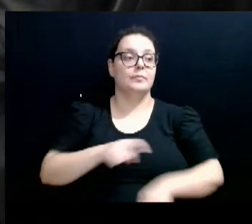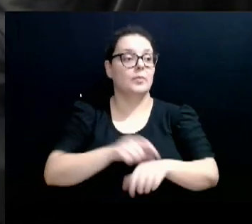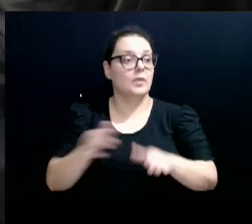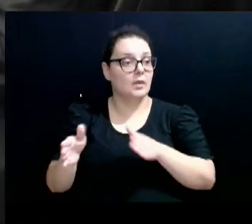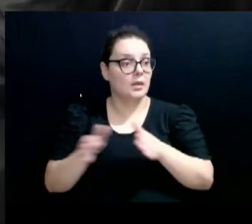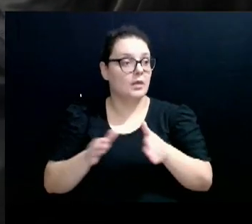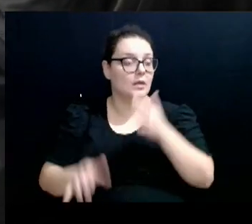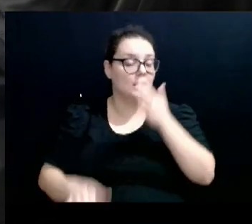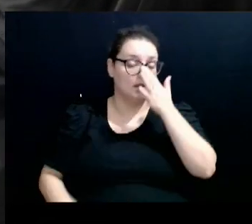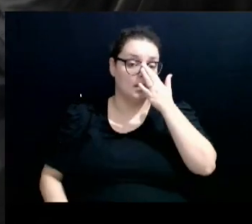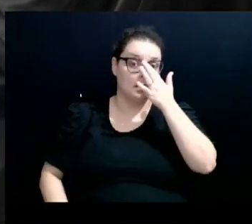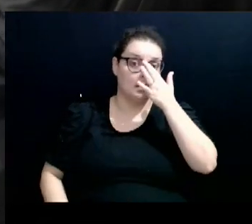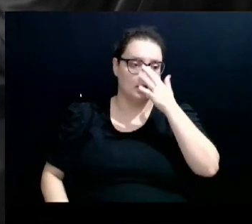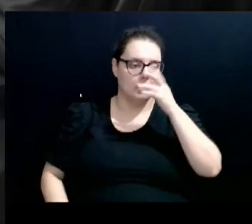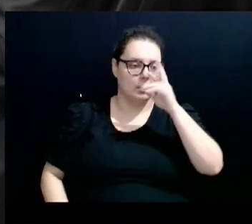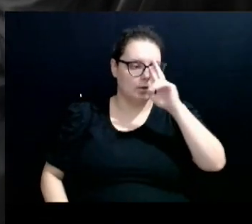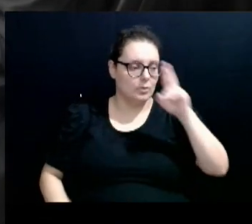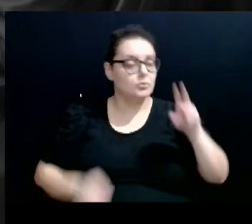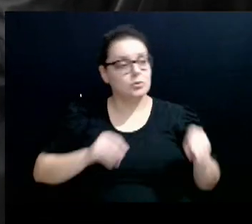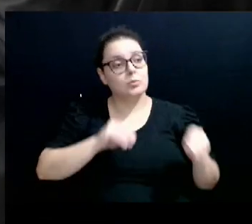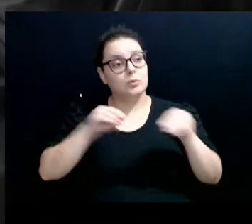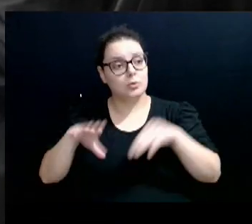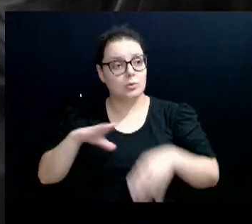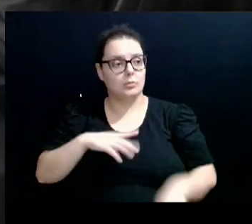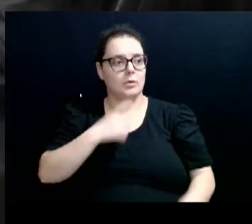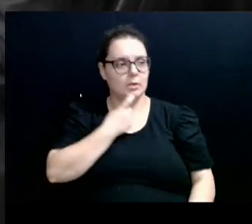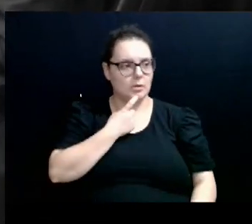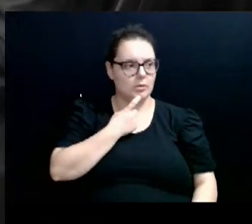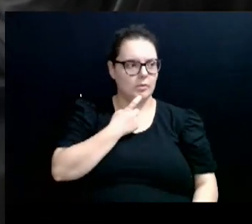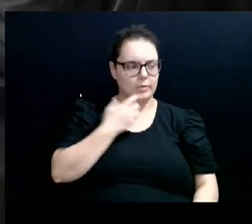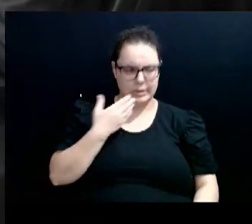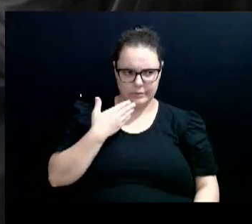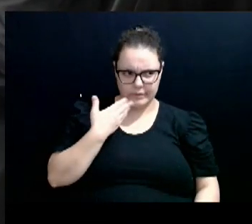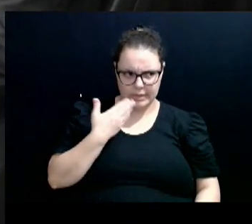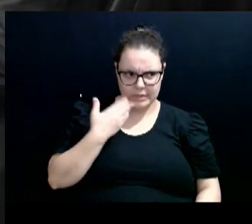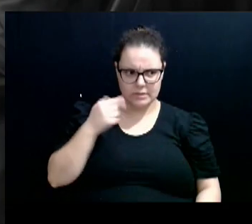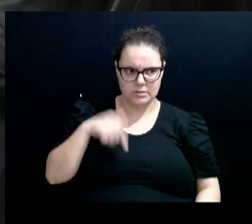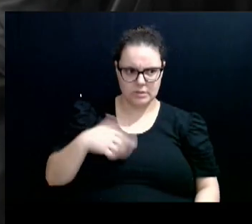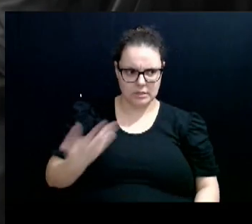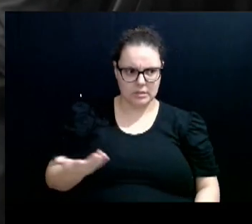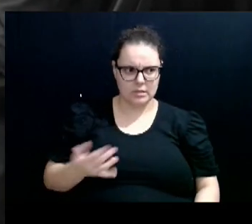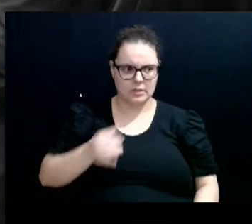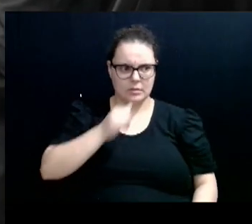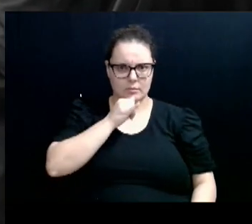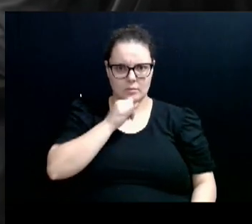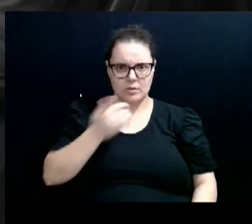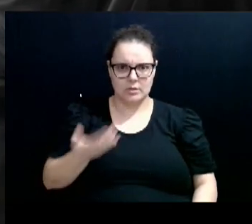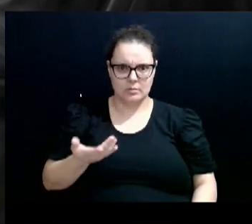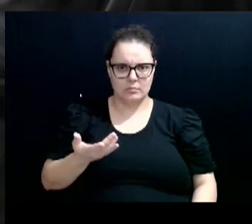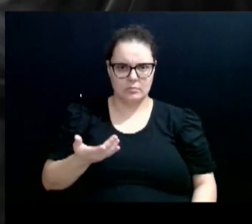para Campinas... Foi fácil aqui? Foi, por exemplo, o senhor ainda era do PSDB e naquela época